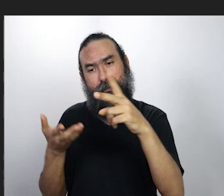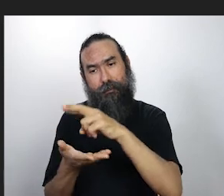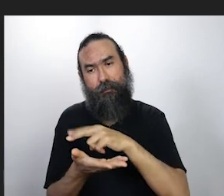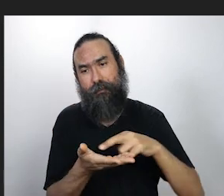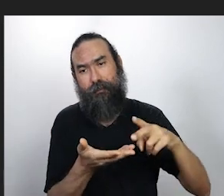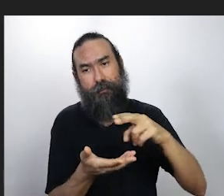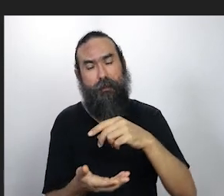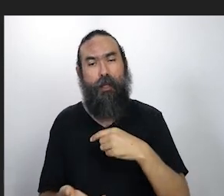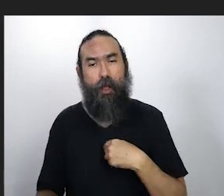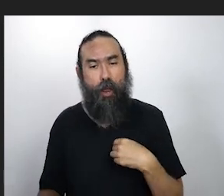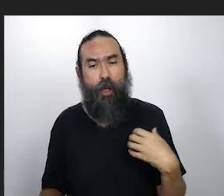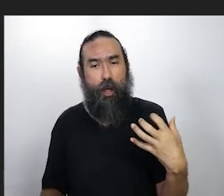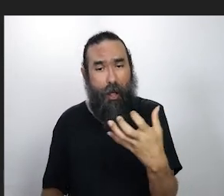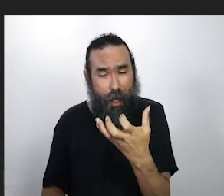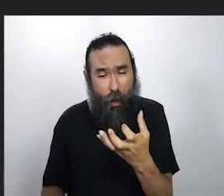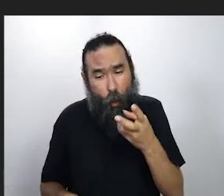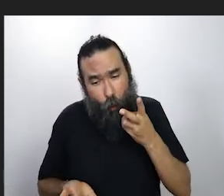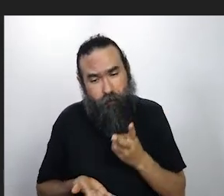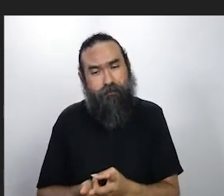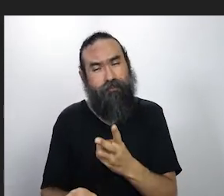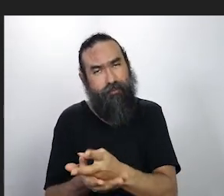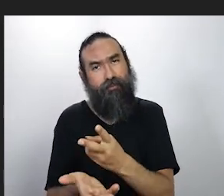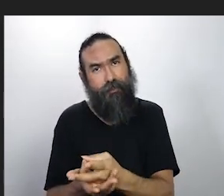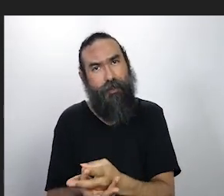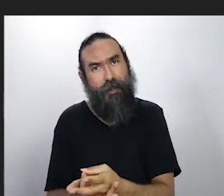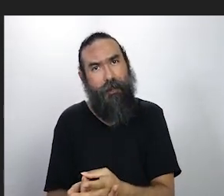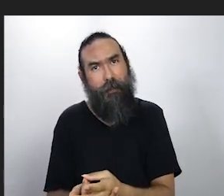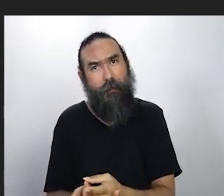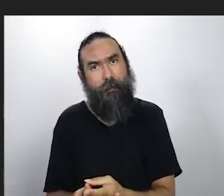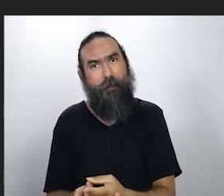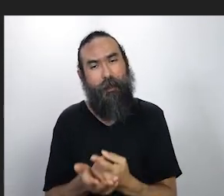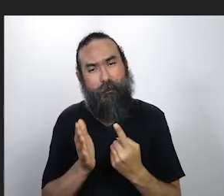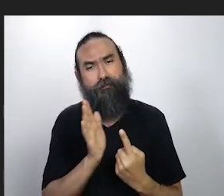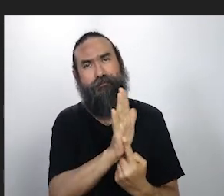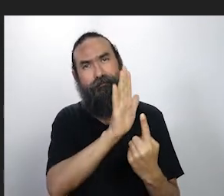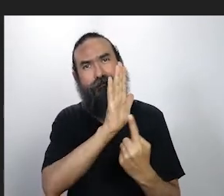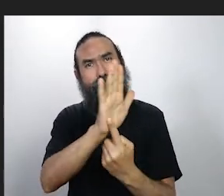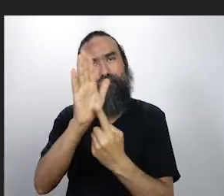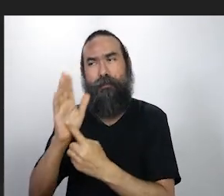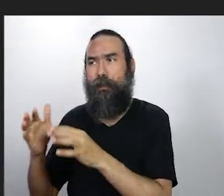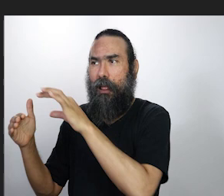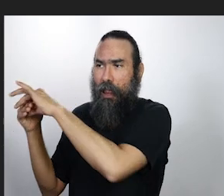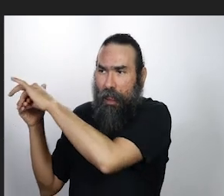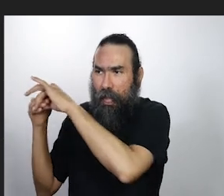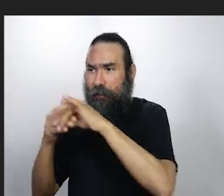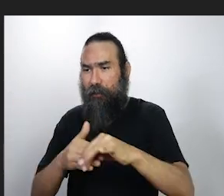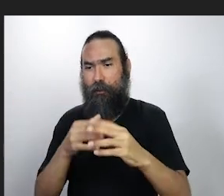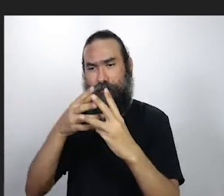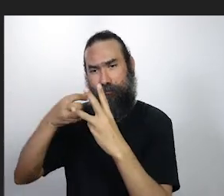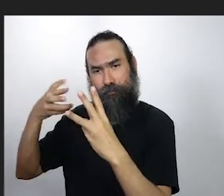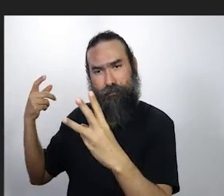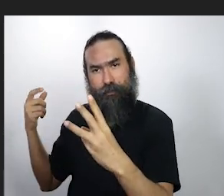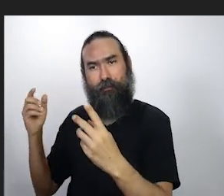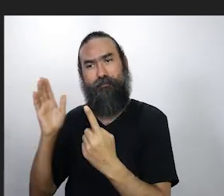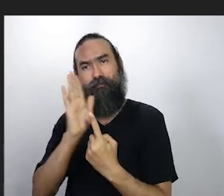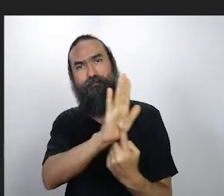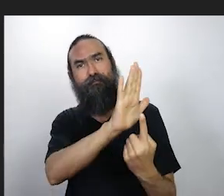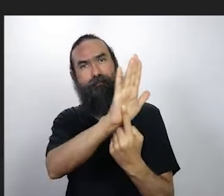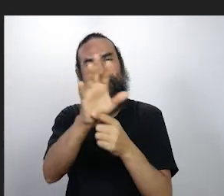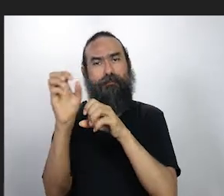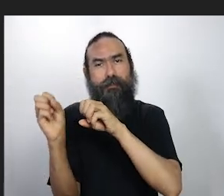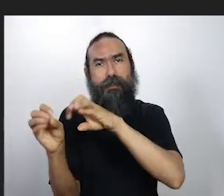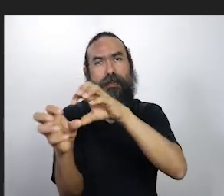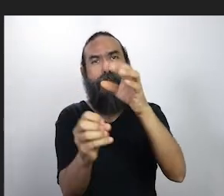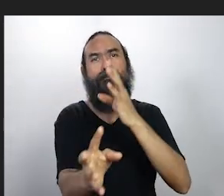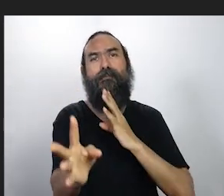nos ensinar e eles levando alguma coisa que seja interessante, que eles queiram também aprender, né, da